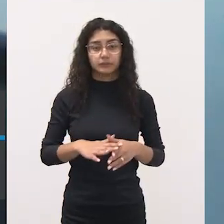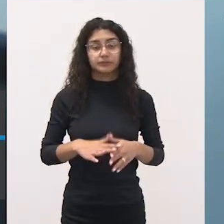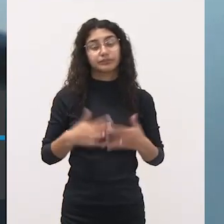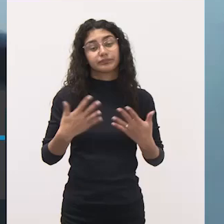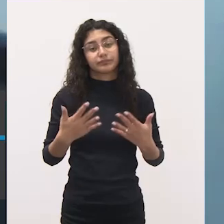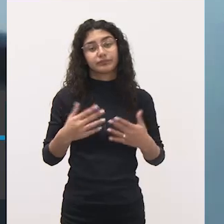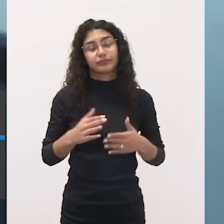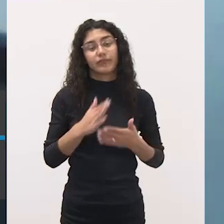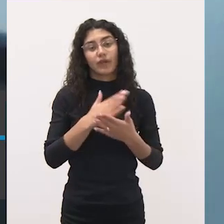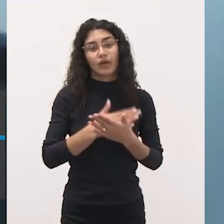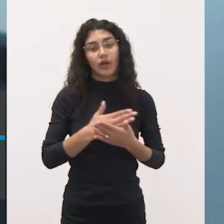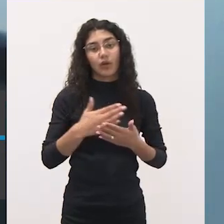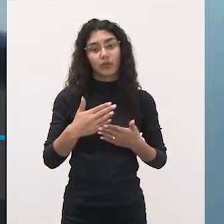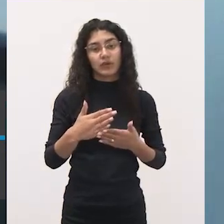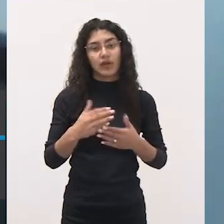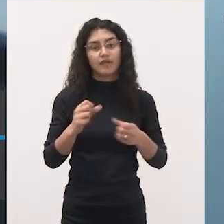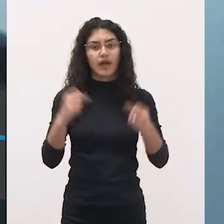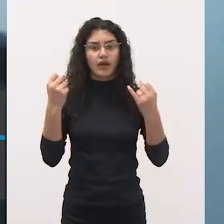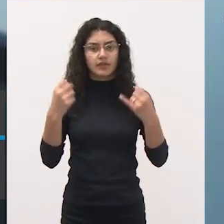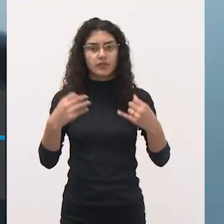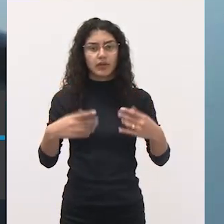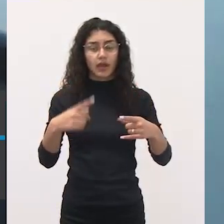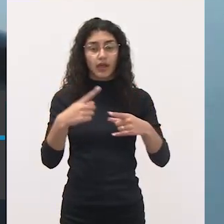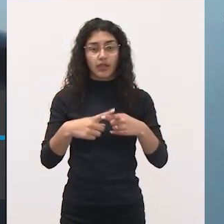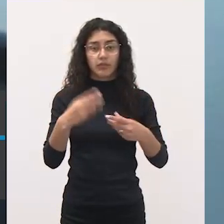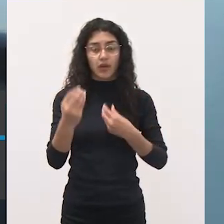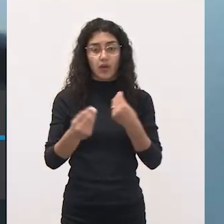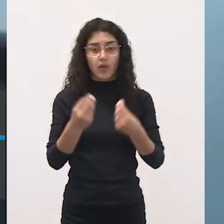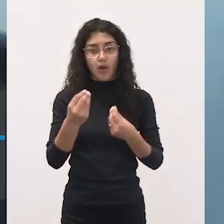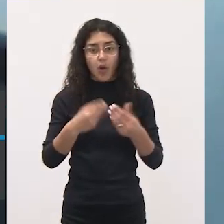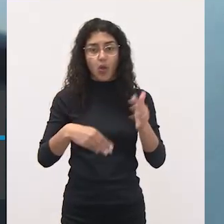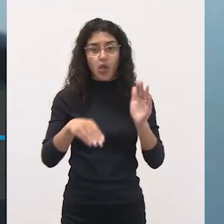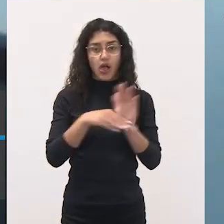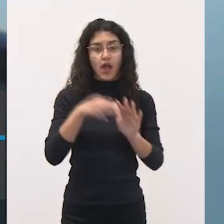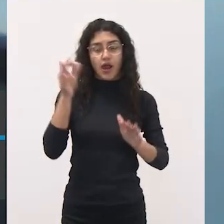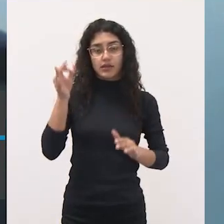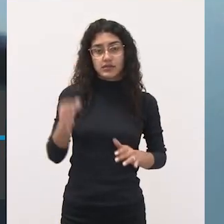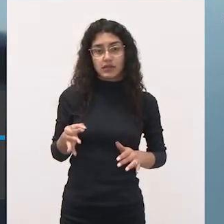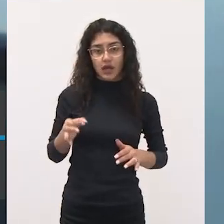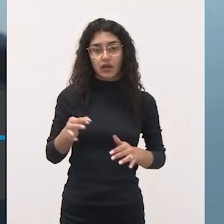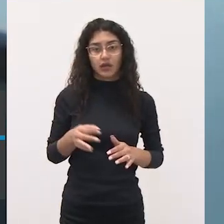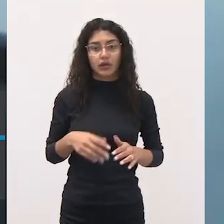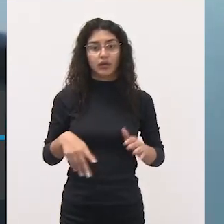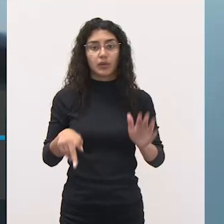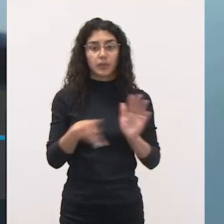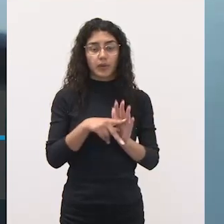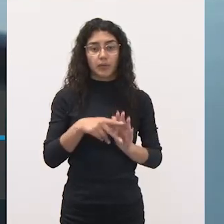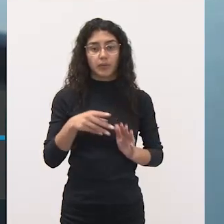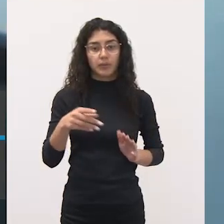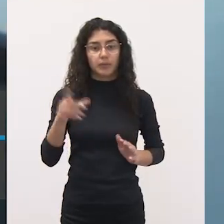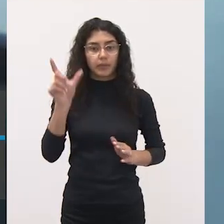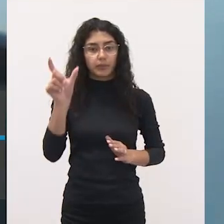esse autoerotismo, mas você vai explicar qual é o lugar onde esse autoerotismo vai dizer. E se acha,